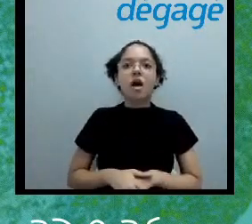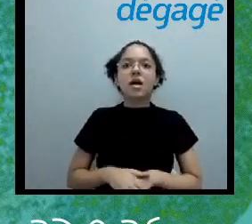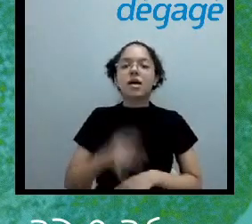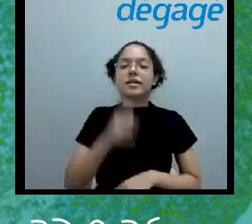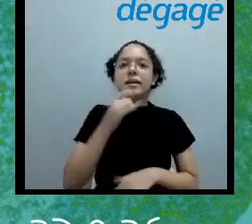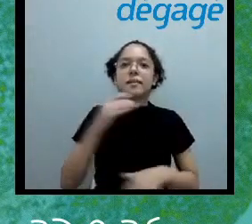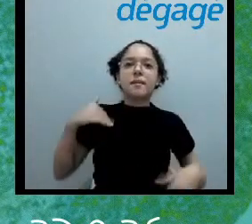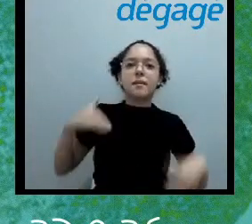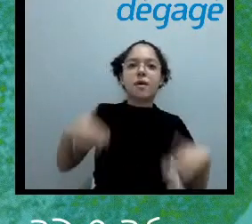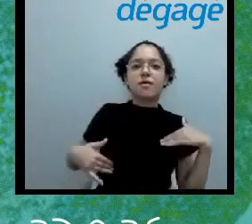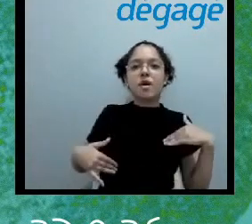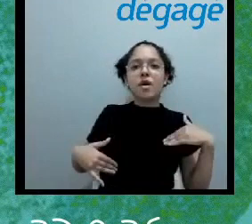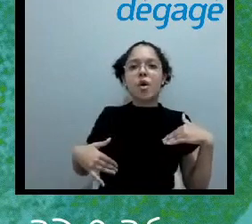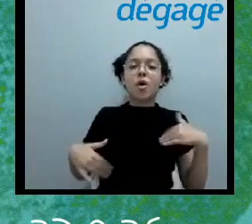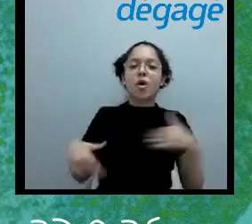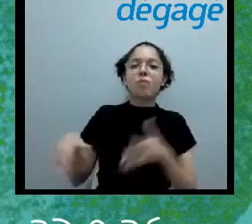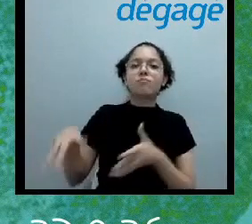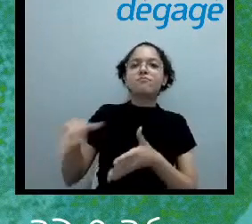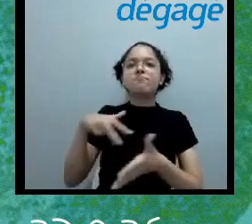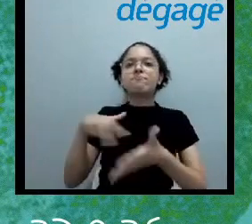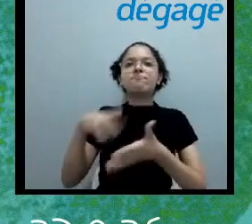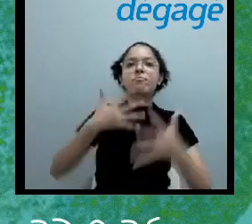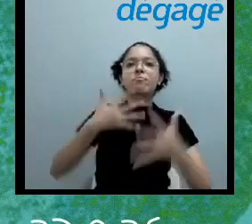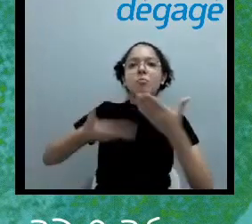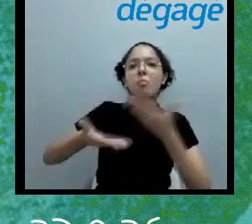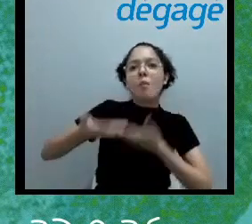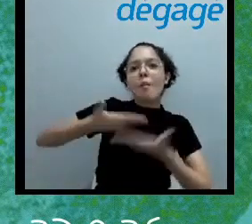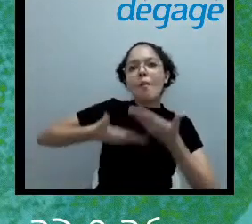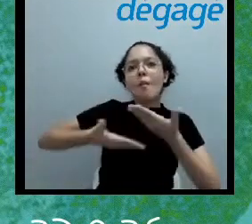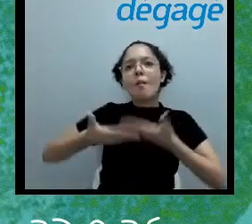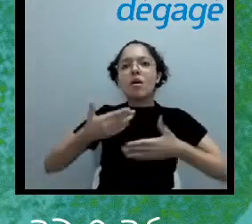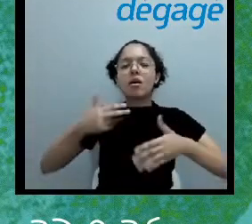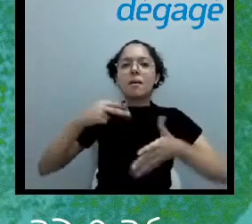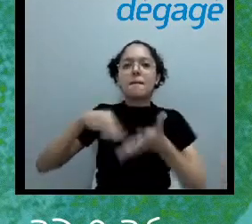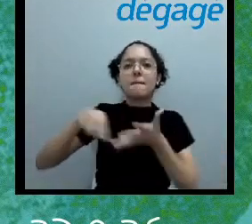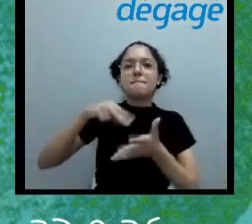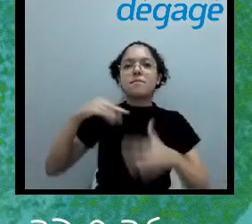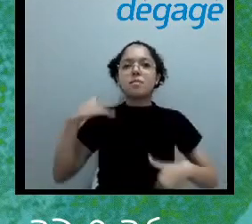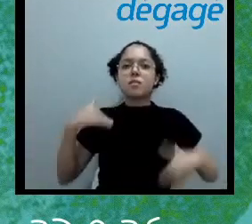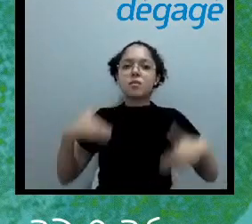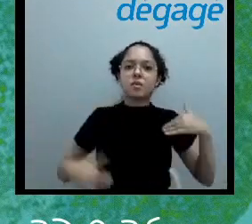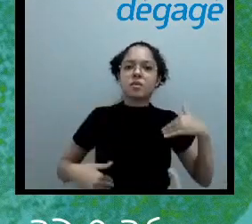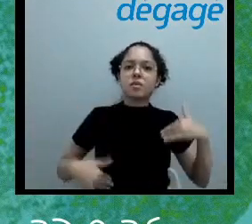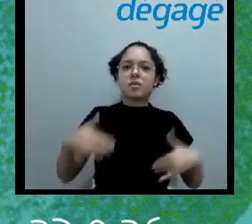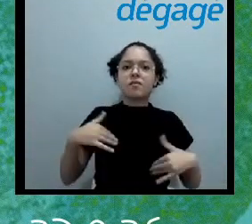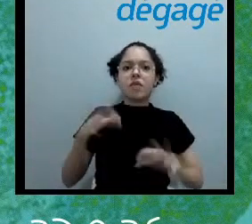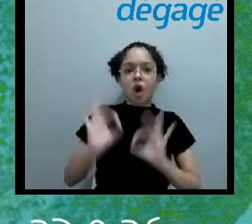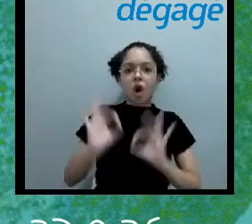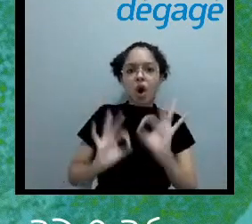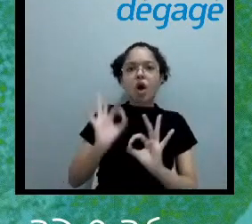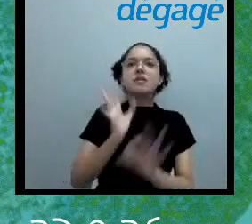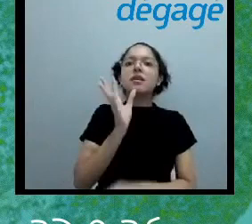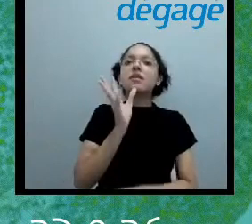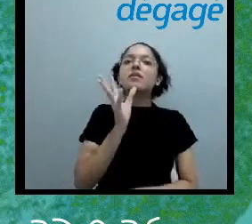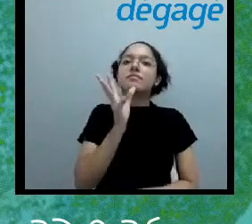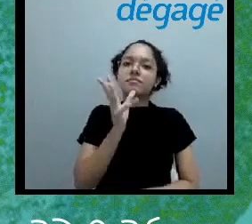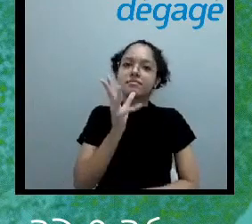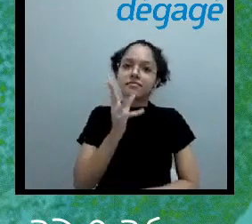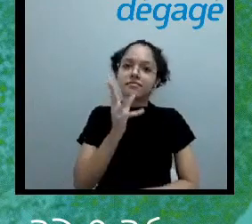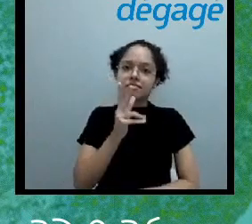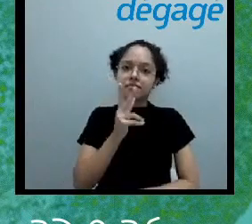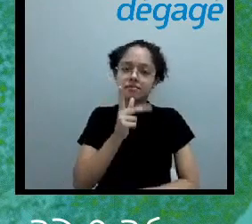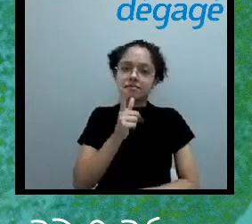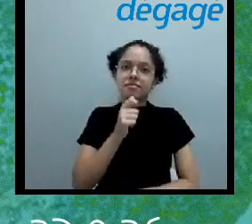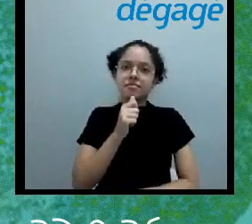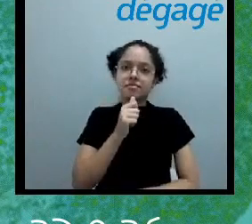Ninguém ia querer participar. Então, a gente foi fazendo um planejamento bem lento. E aí, começamos com um